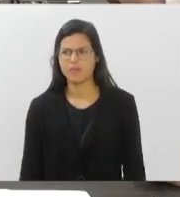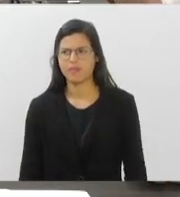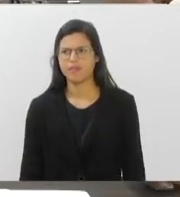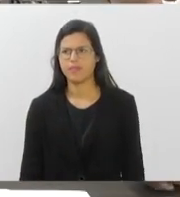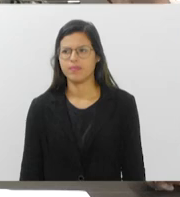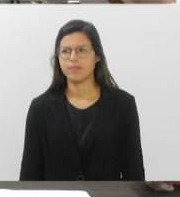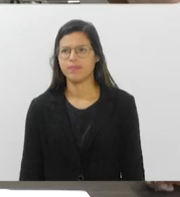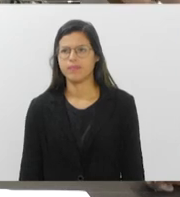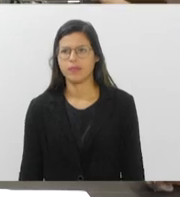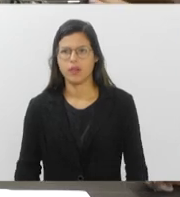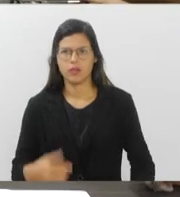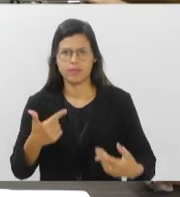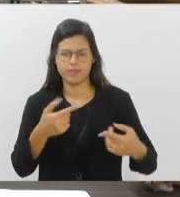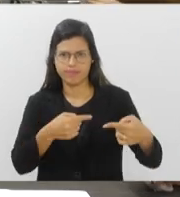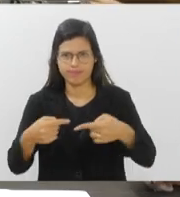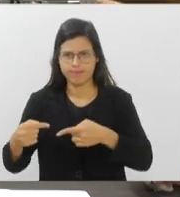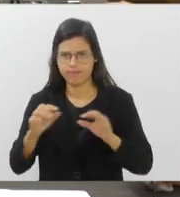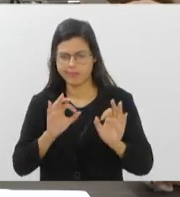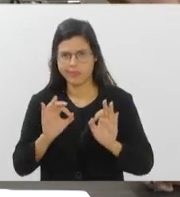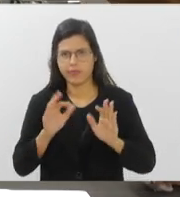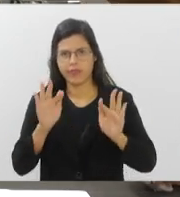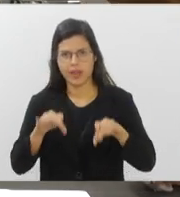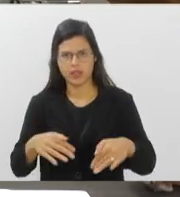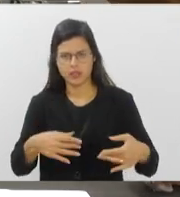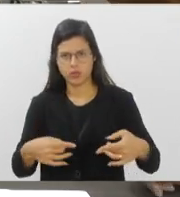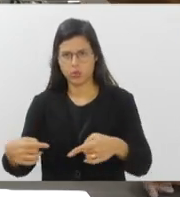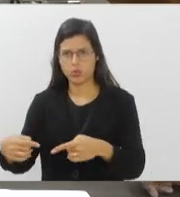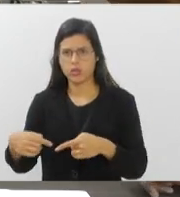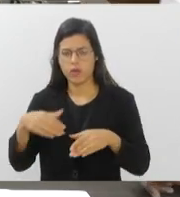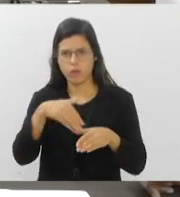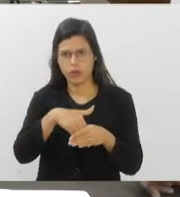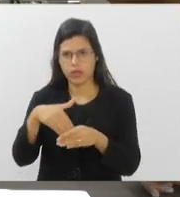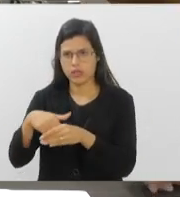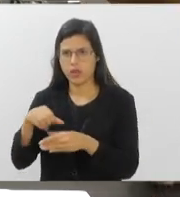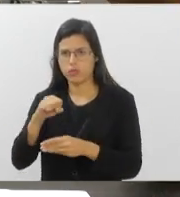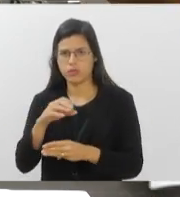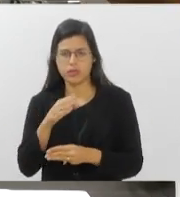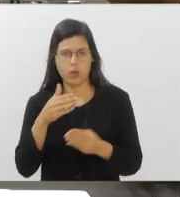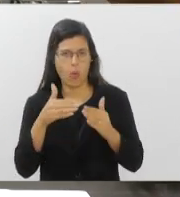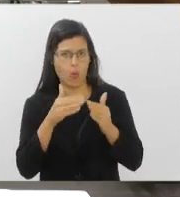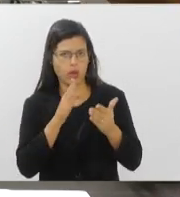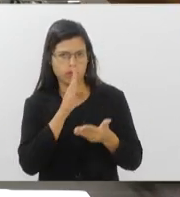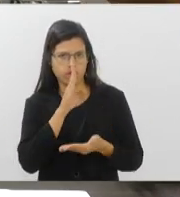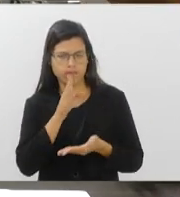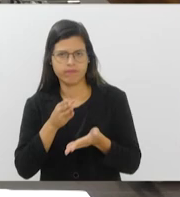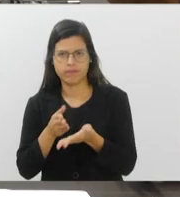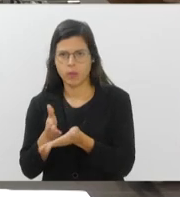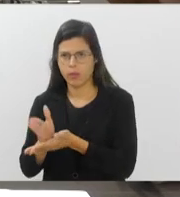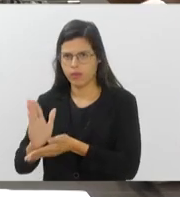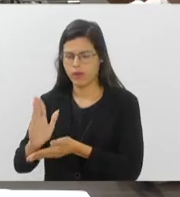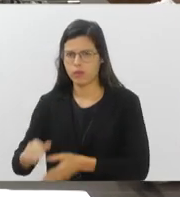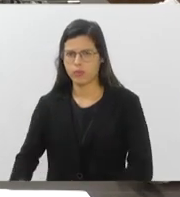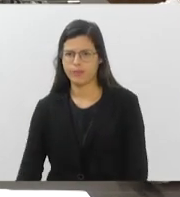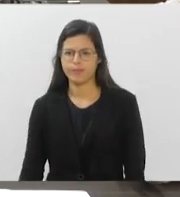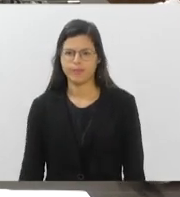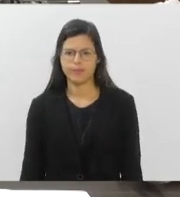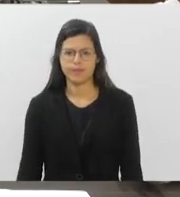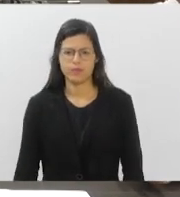Não havendo quem queira discutir, encerrada a discussão. Em votação, os senhores que aprovam, permaneçam como estão,